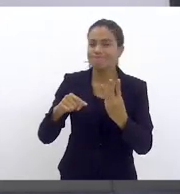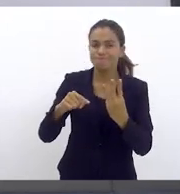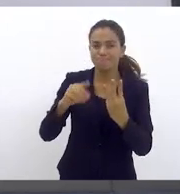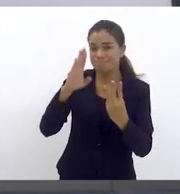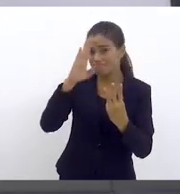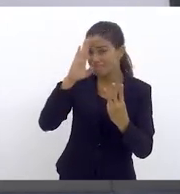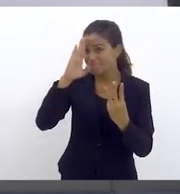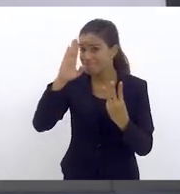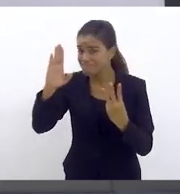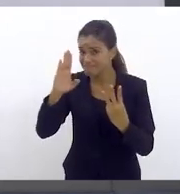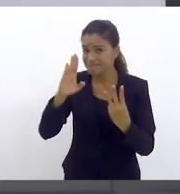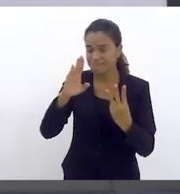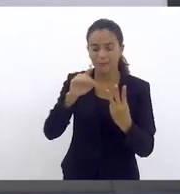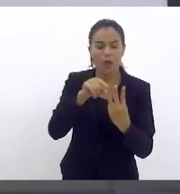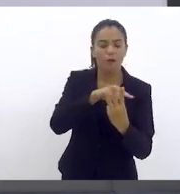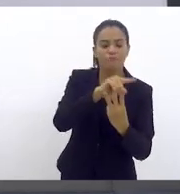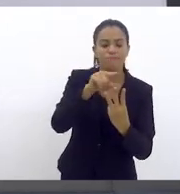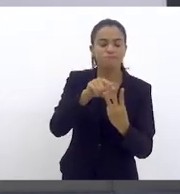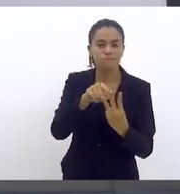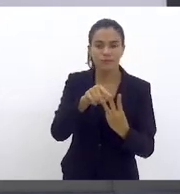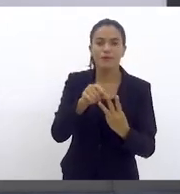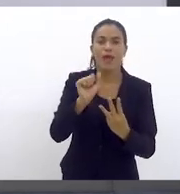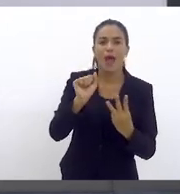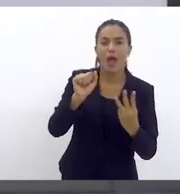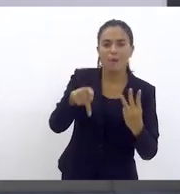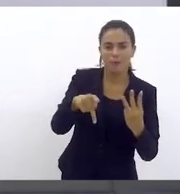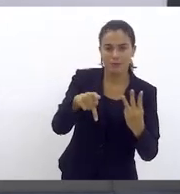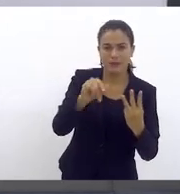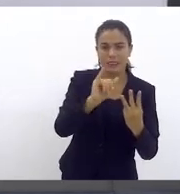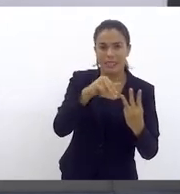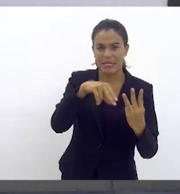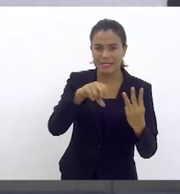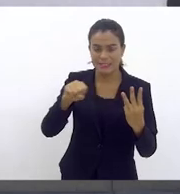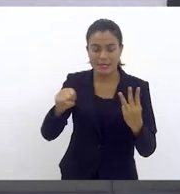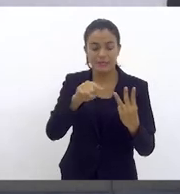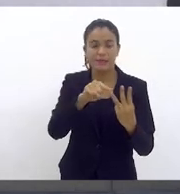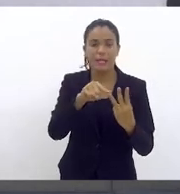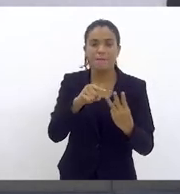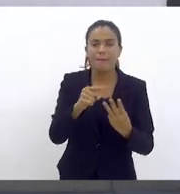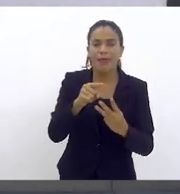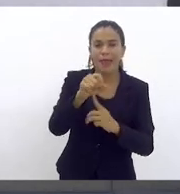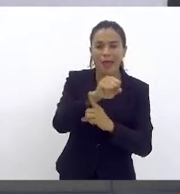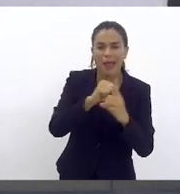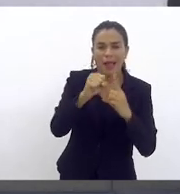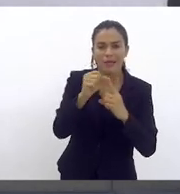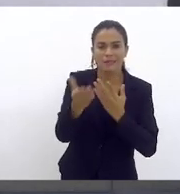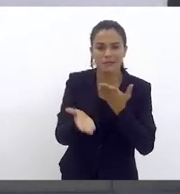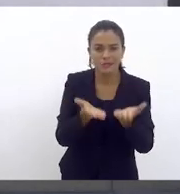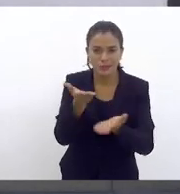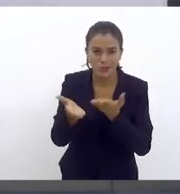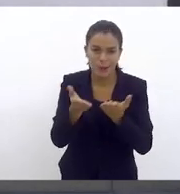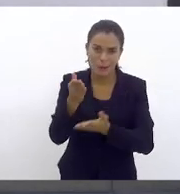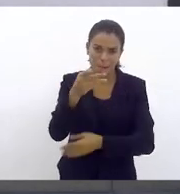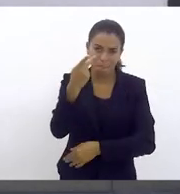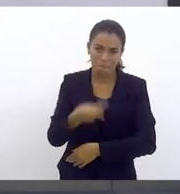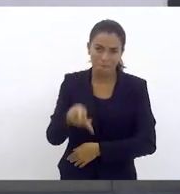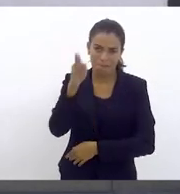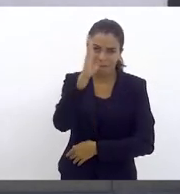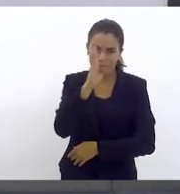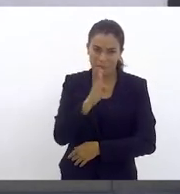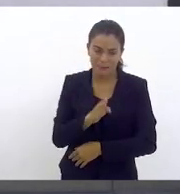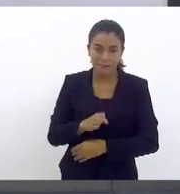né ao lado da Previdência Social e da Assistência Social do nosso país né quero